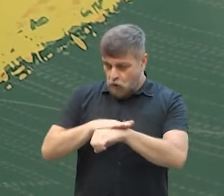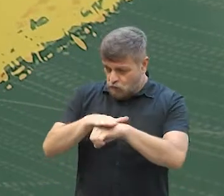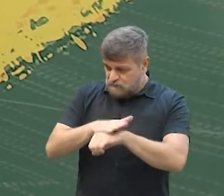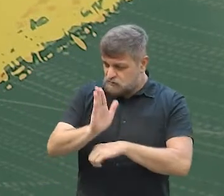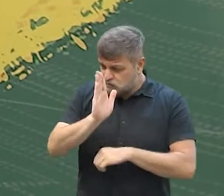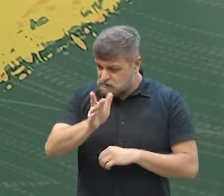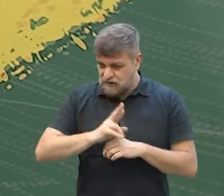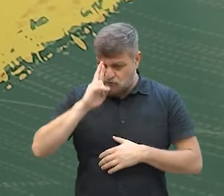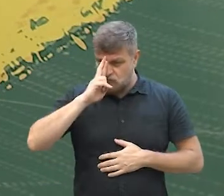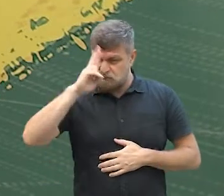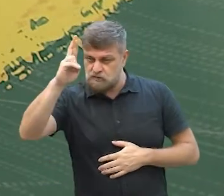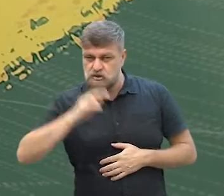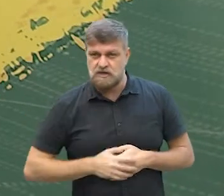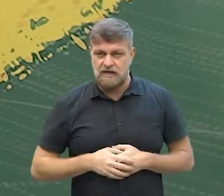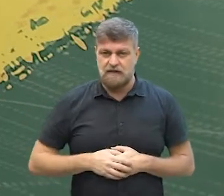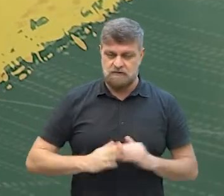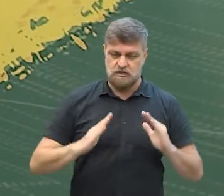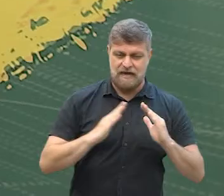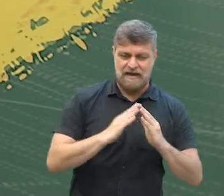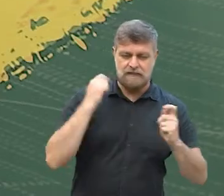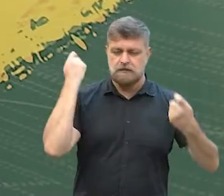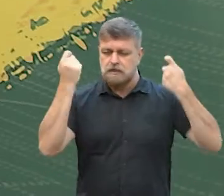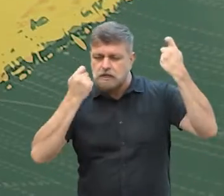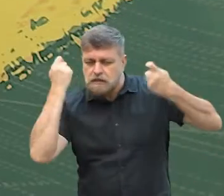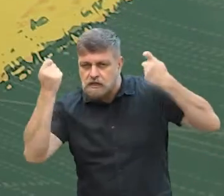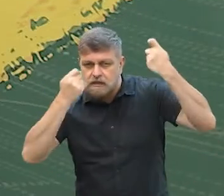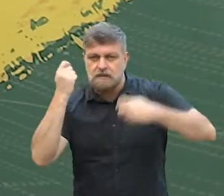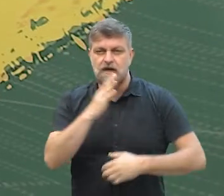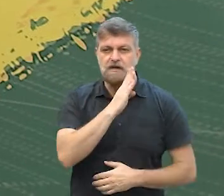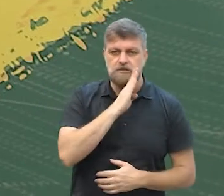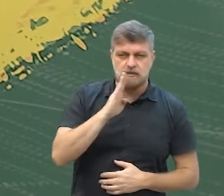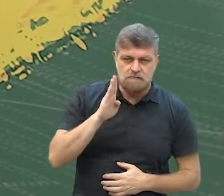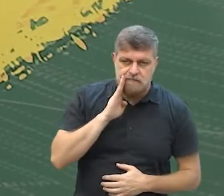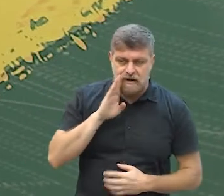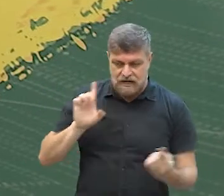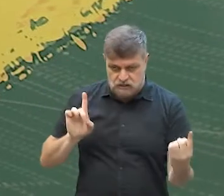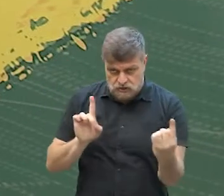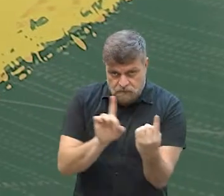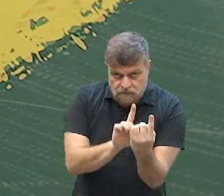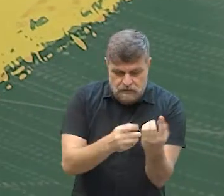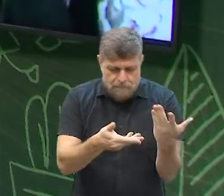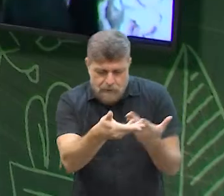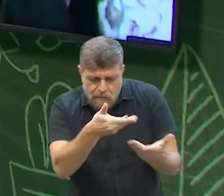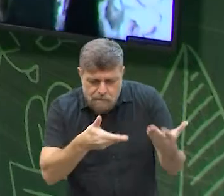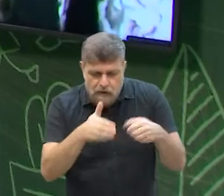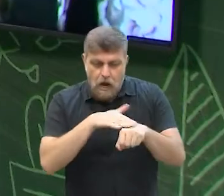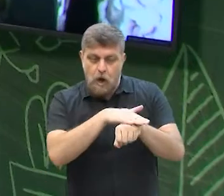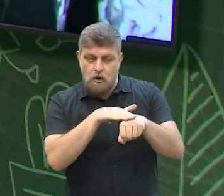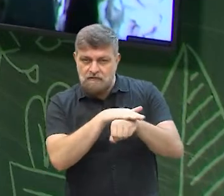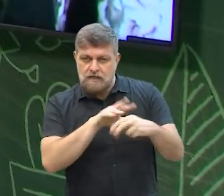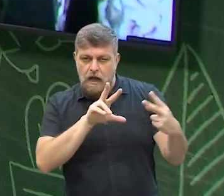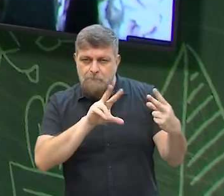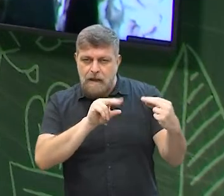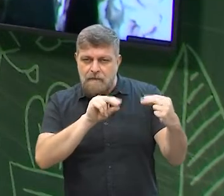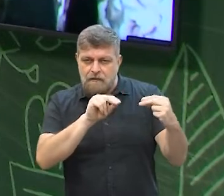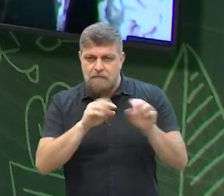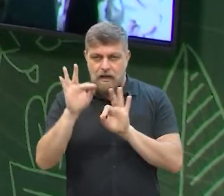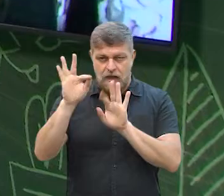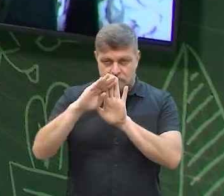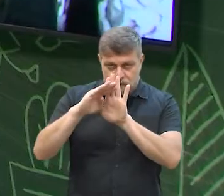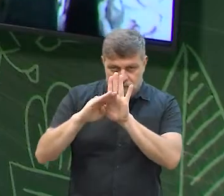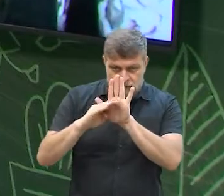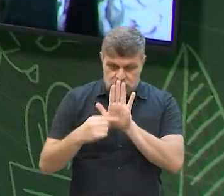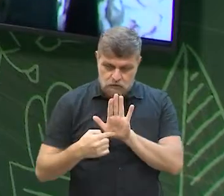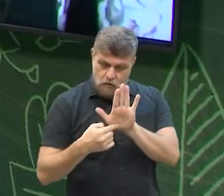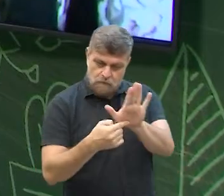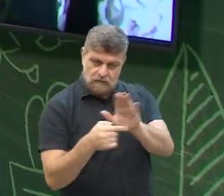danceterias, empresários, enfim, donos de bares, e para falar a respeito desse projeto, se isso